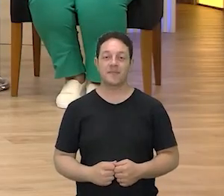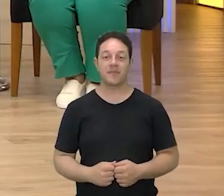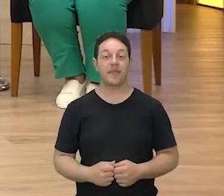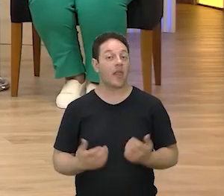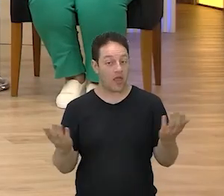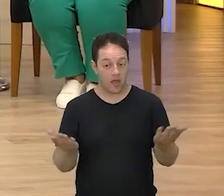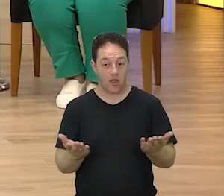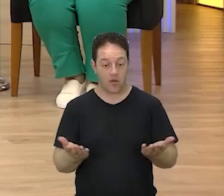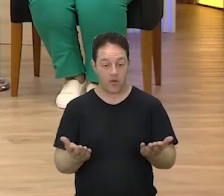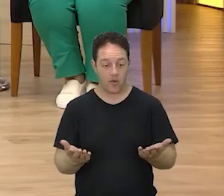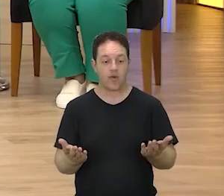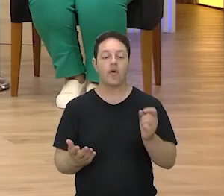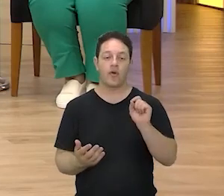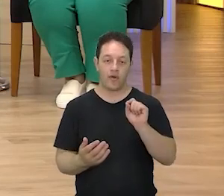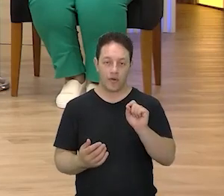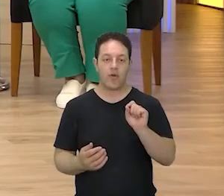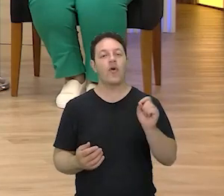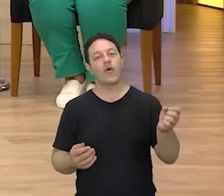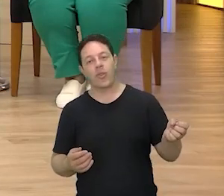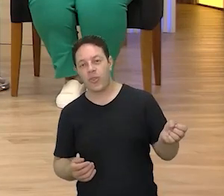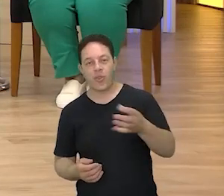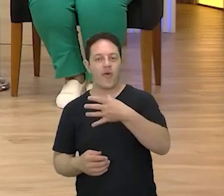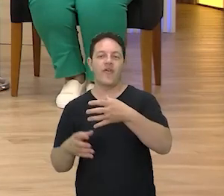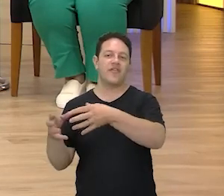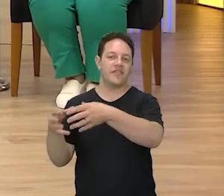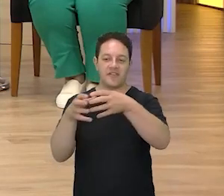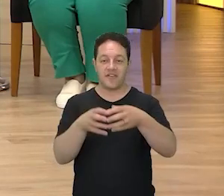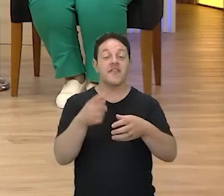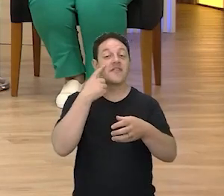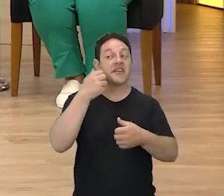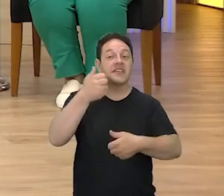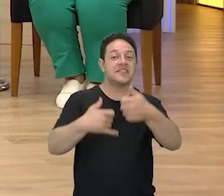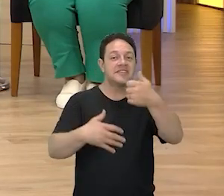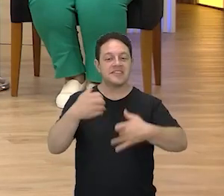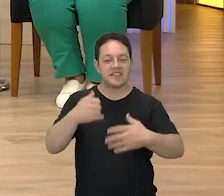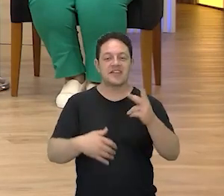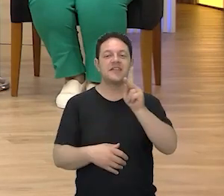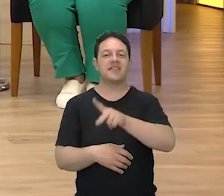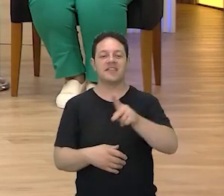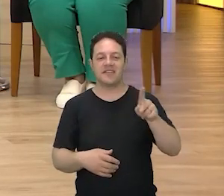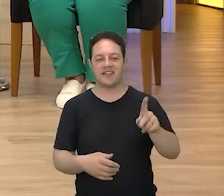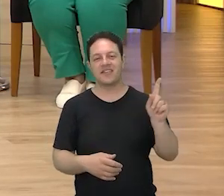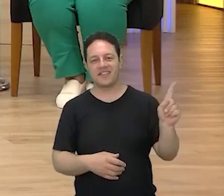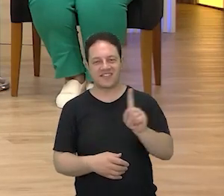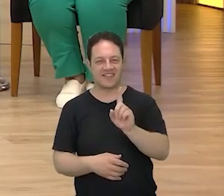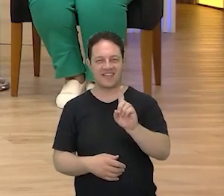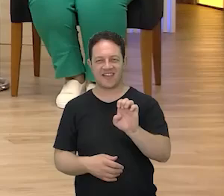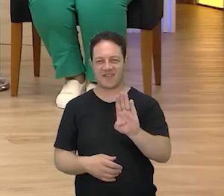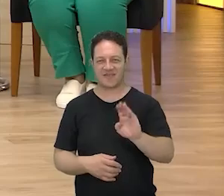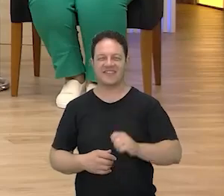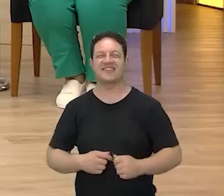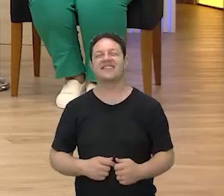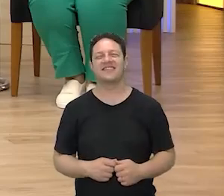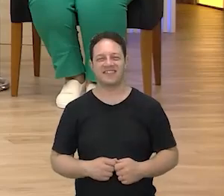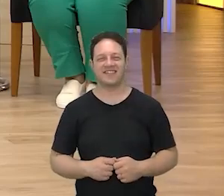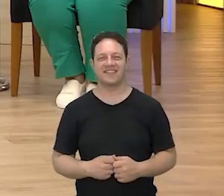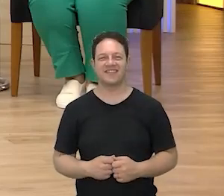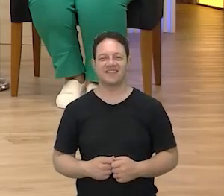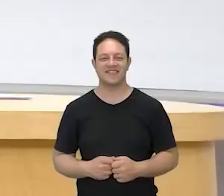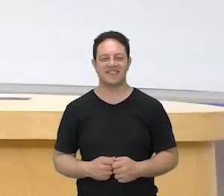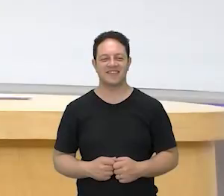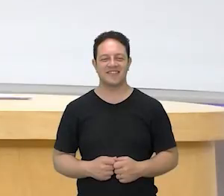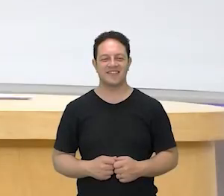agora a uma nova prática inspiradora. Professora Deb, vem aí.